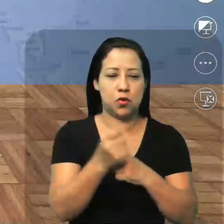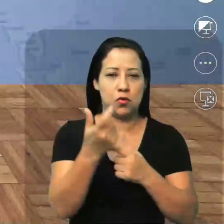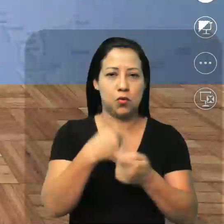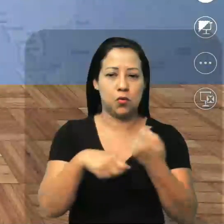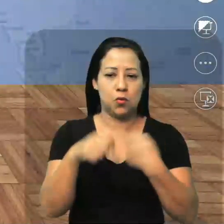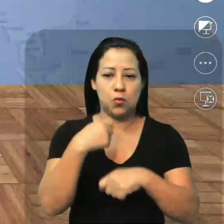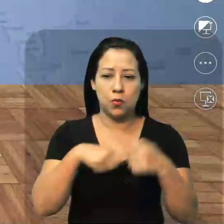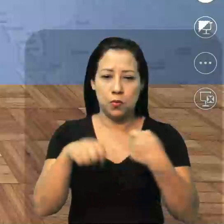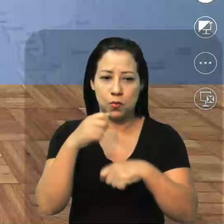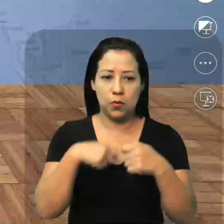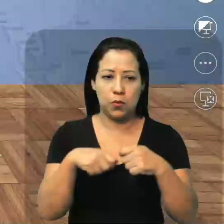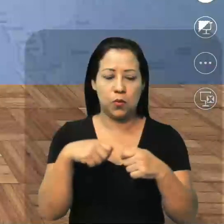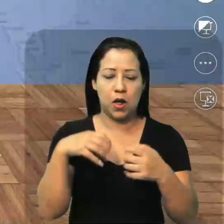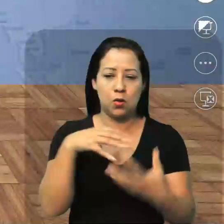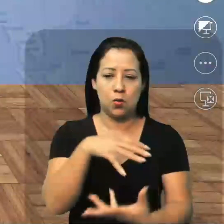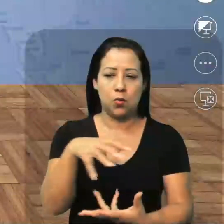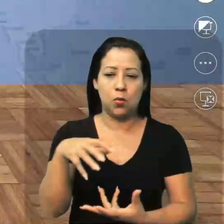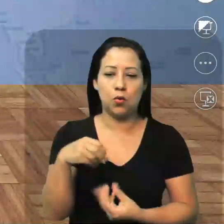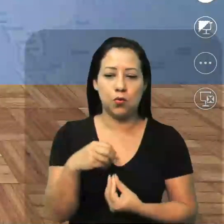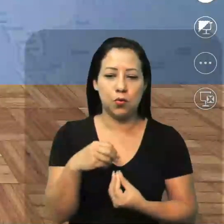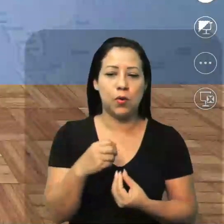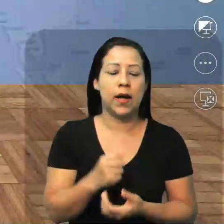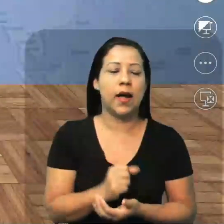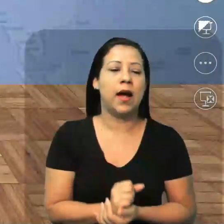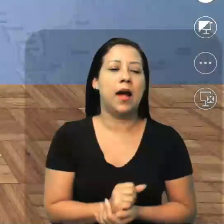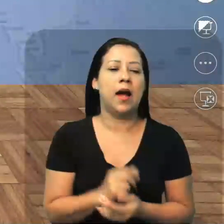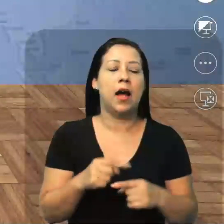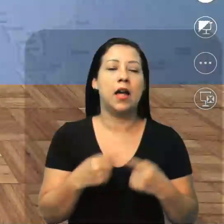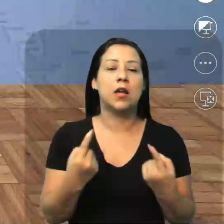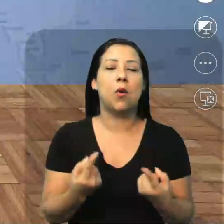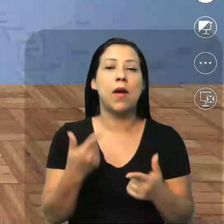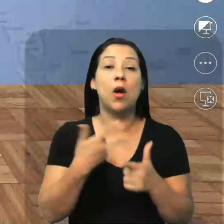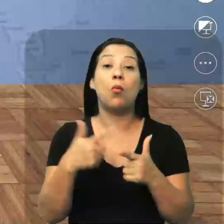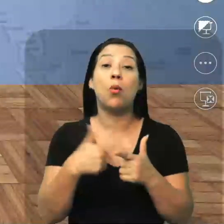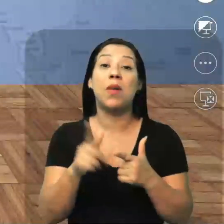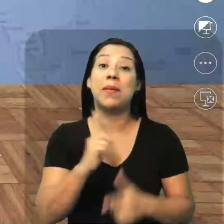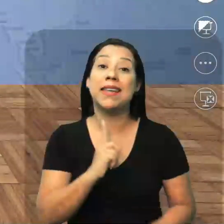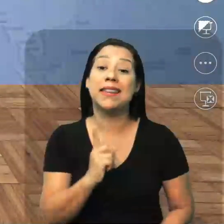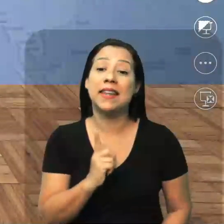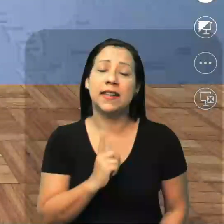E quais são os problemas que nós temos lá? Um é esse, que nós estamos vendo aqui na nossa aula.